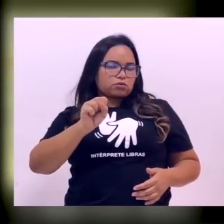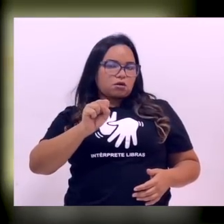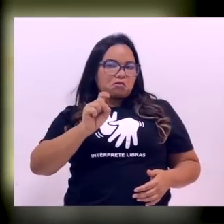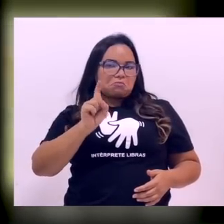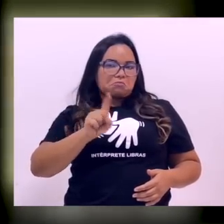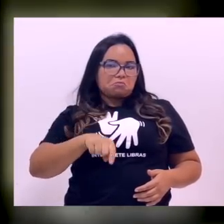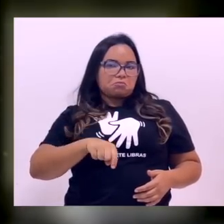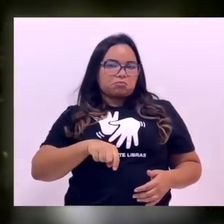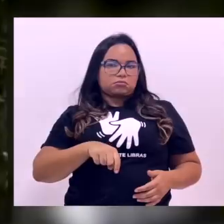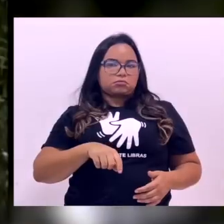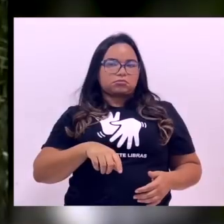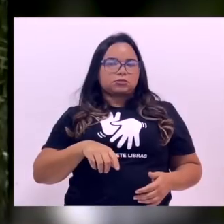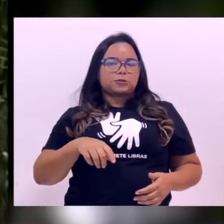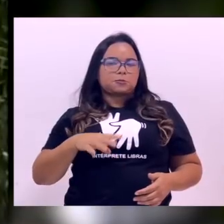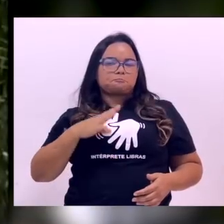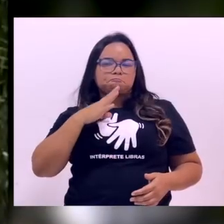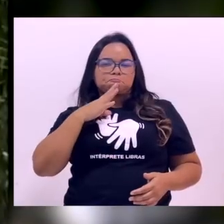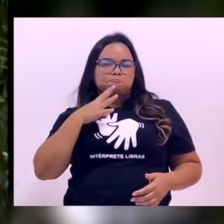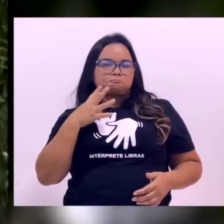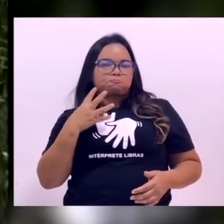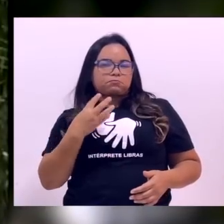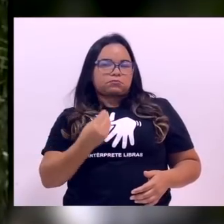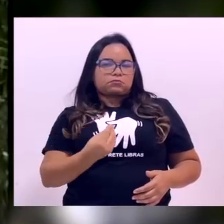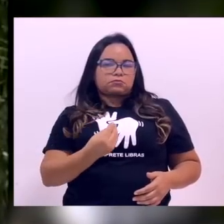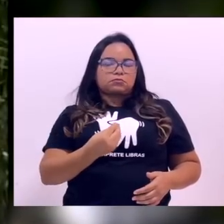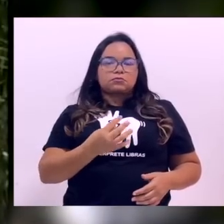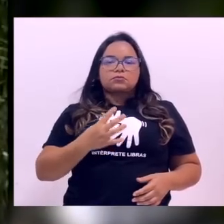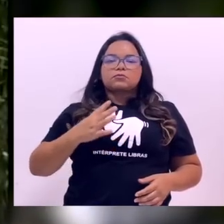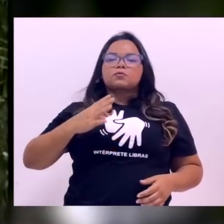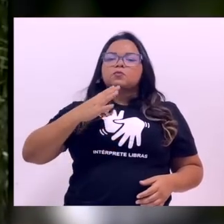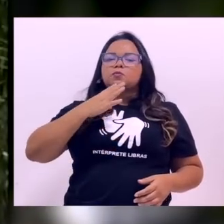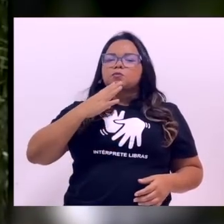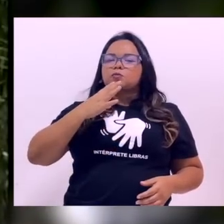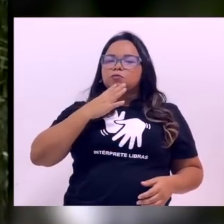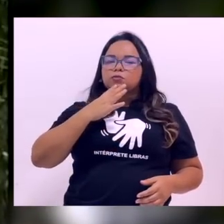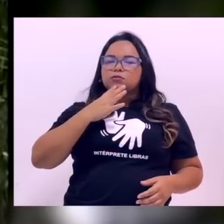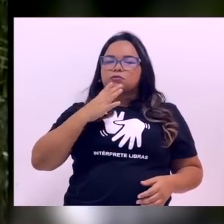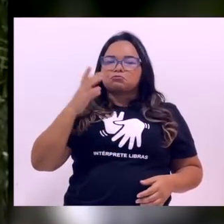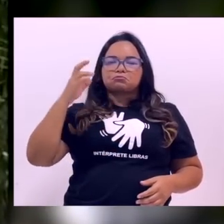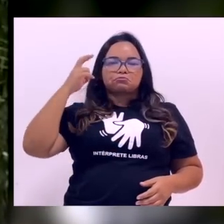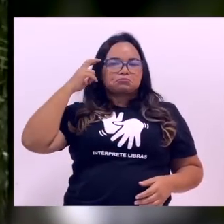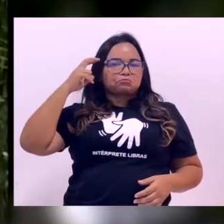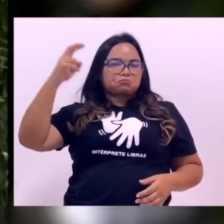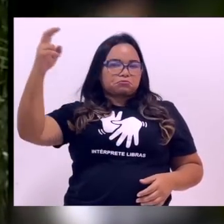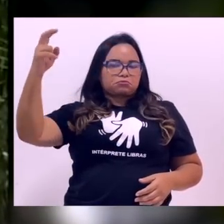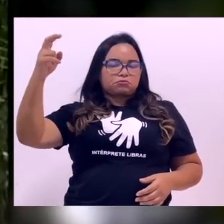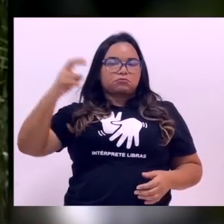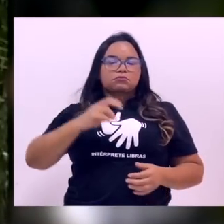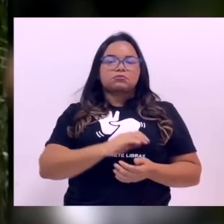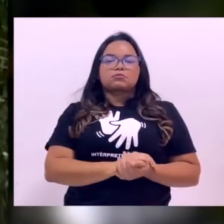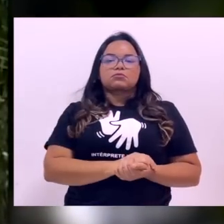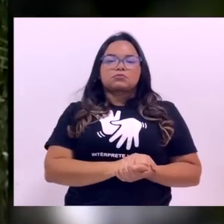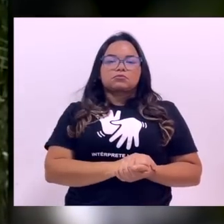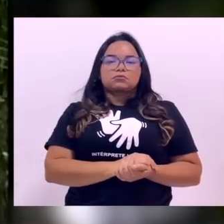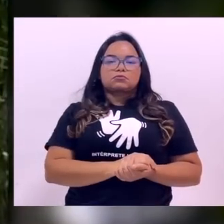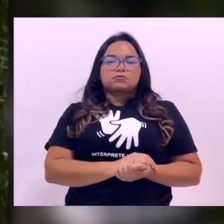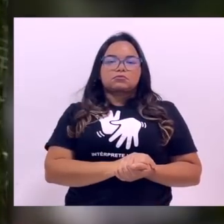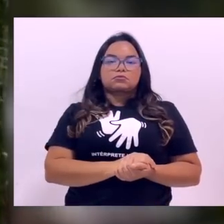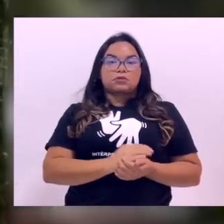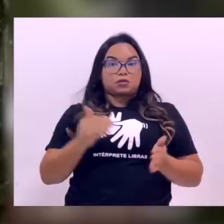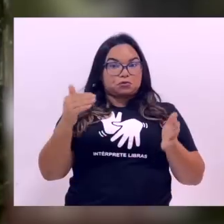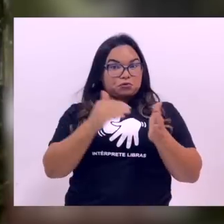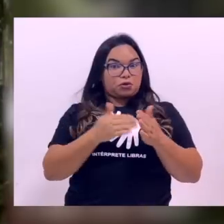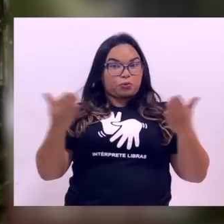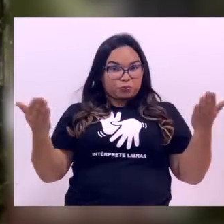eruditos, os que eram altamente qualificados, estudados, os astrônomos, os brilhantes. E